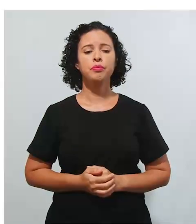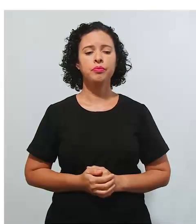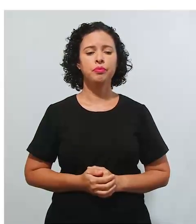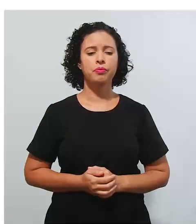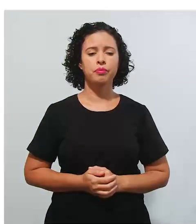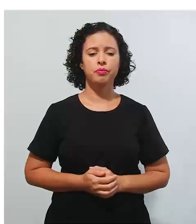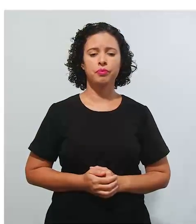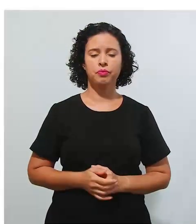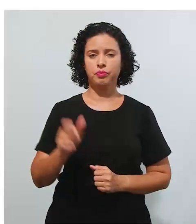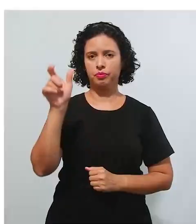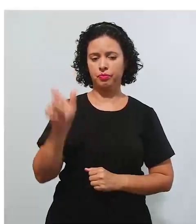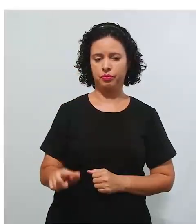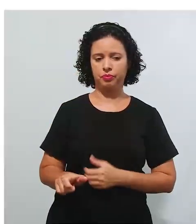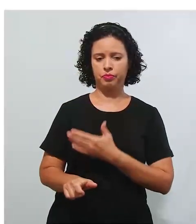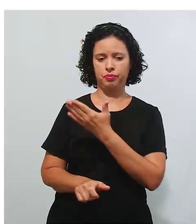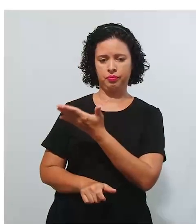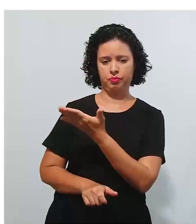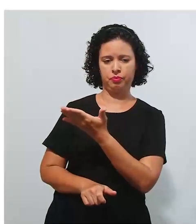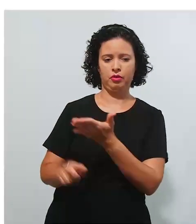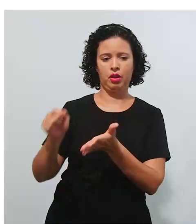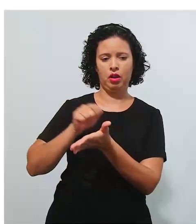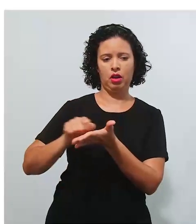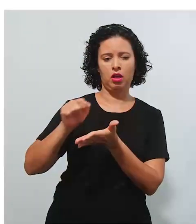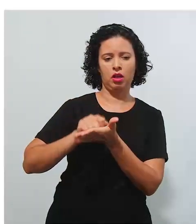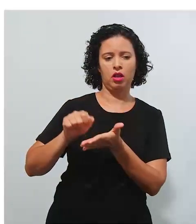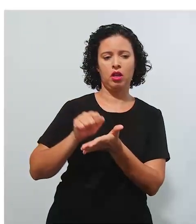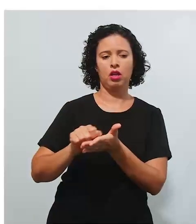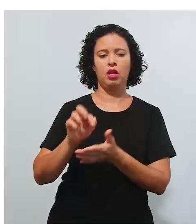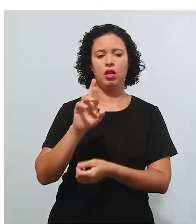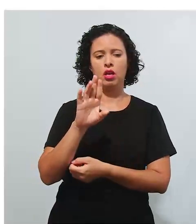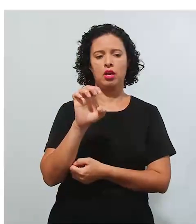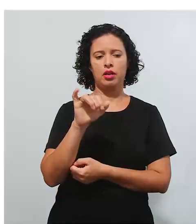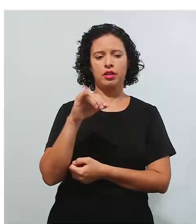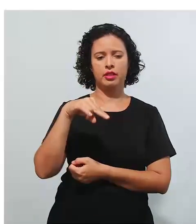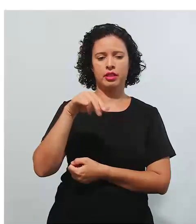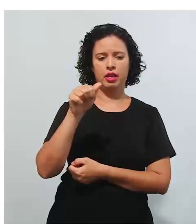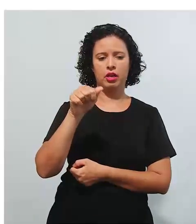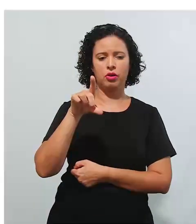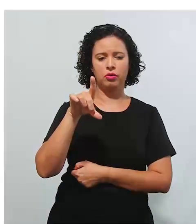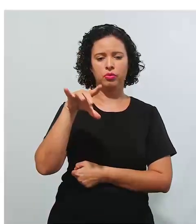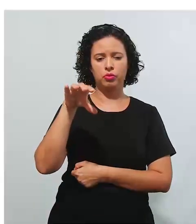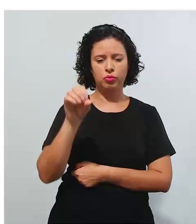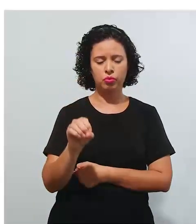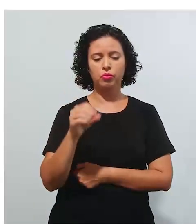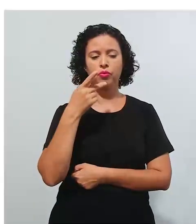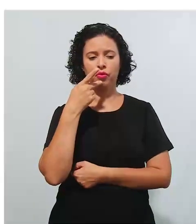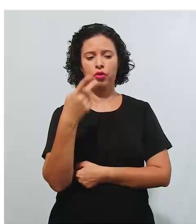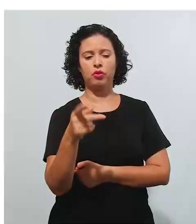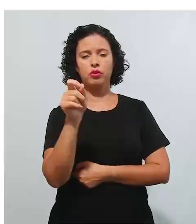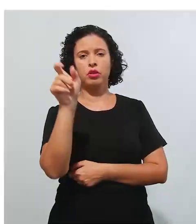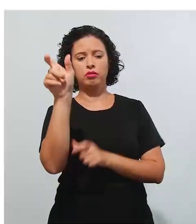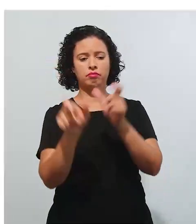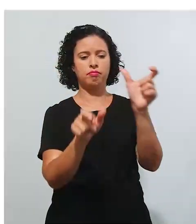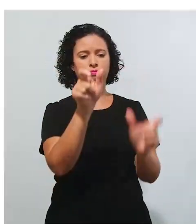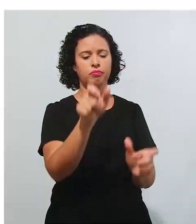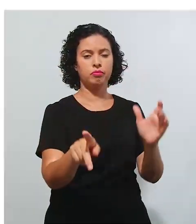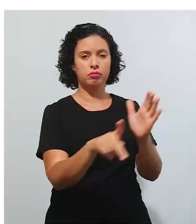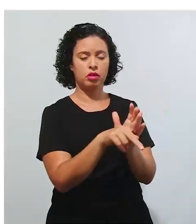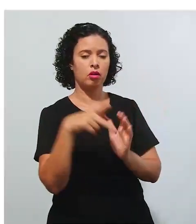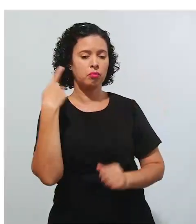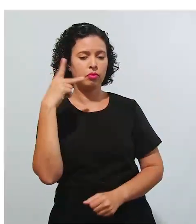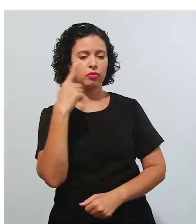Segundo Reinaldo Dias e Fernanda Matos, os atores das políticas públicas podem